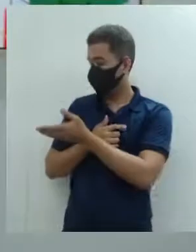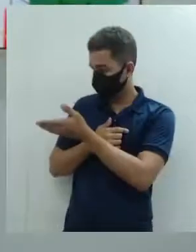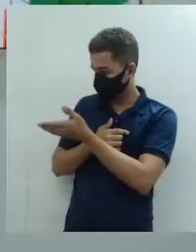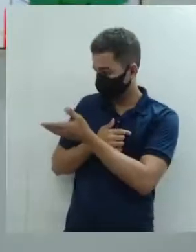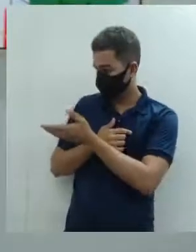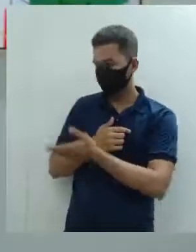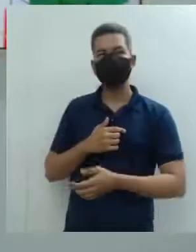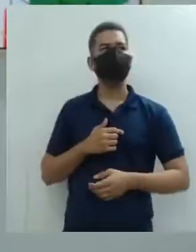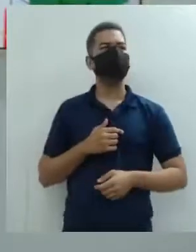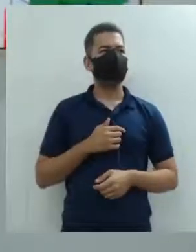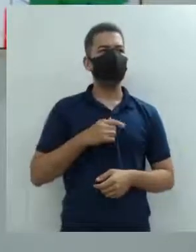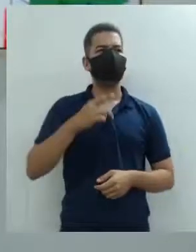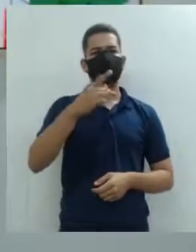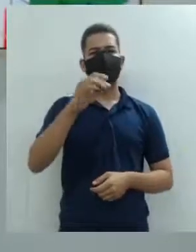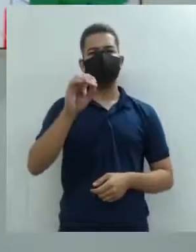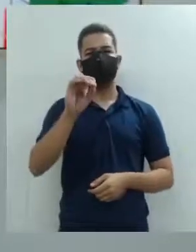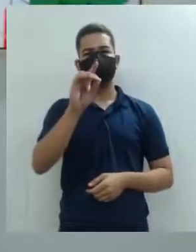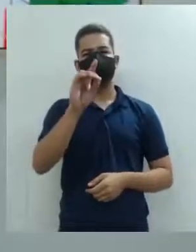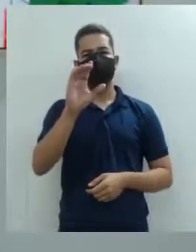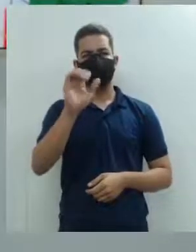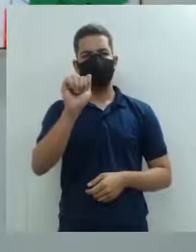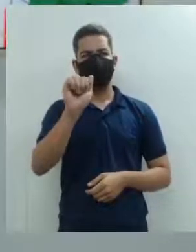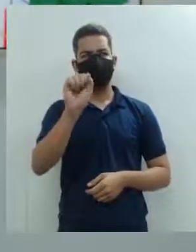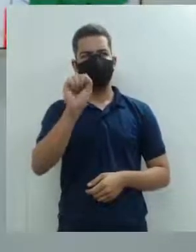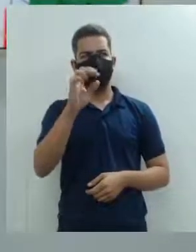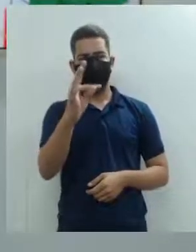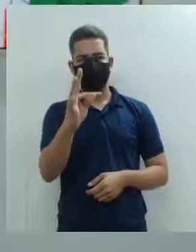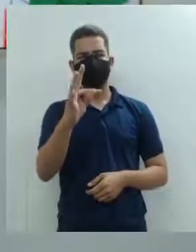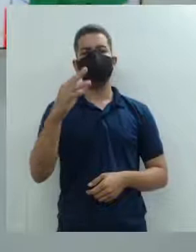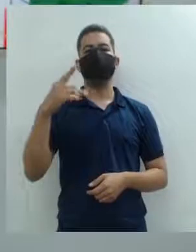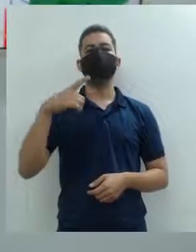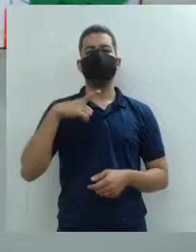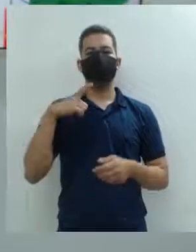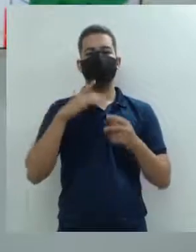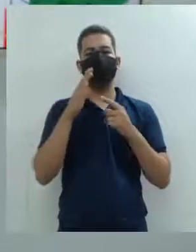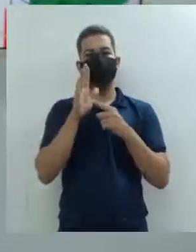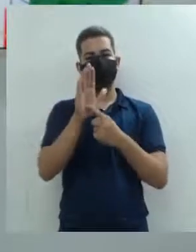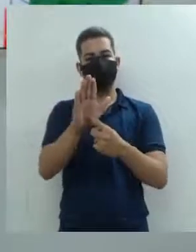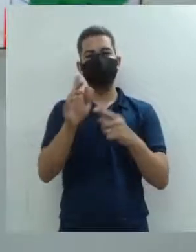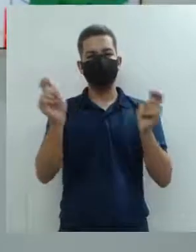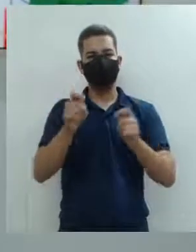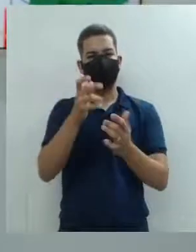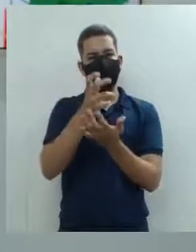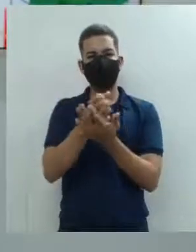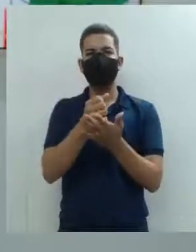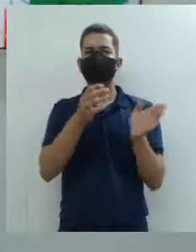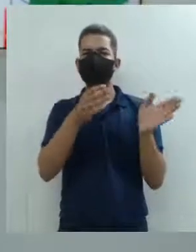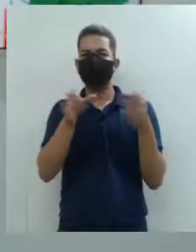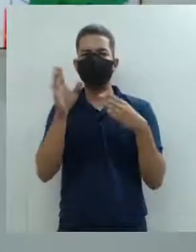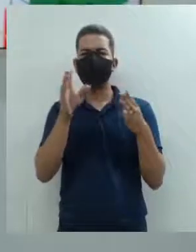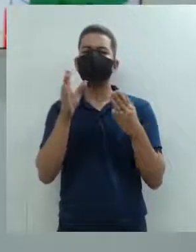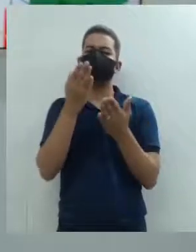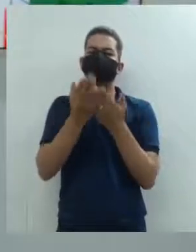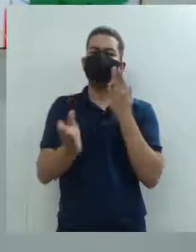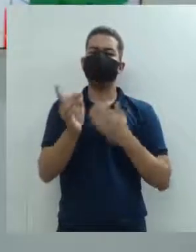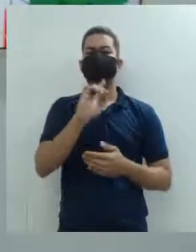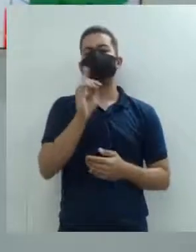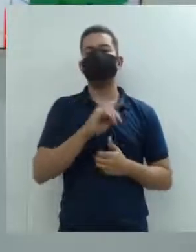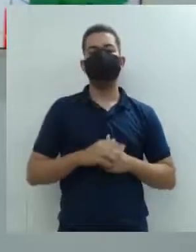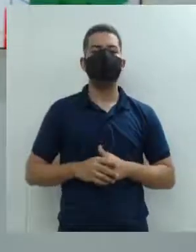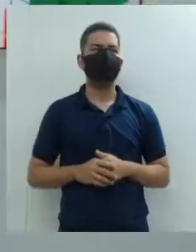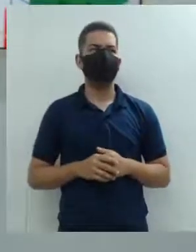lá e estar tendo acesso a essa aula através do podcast. Então tá certo, galera? Não deixe essa oportunidade